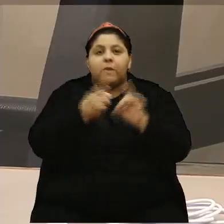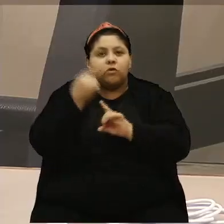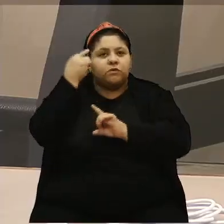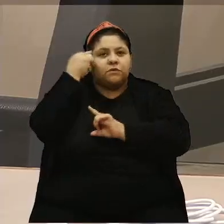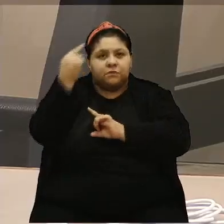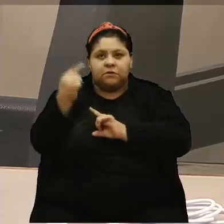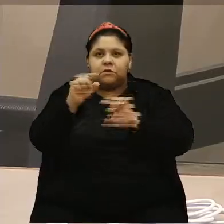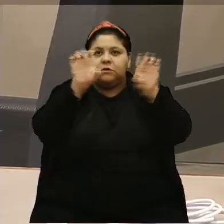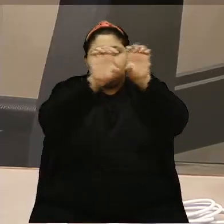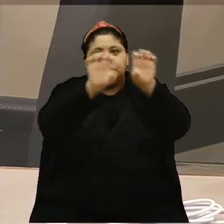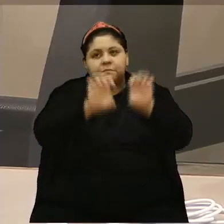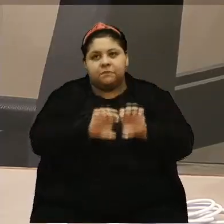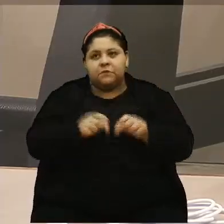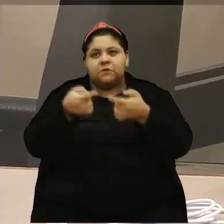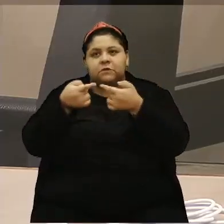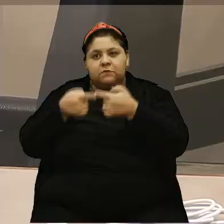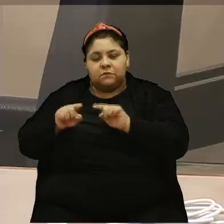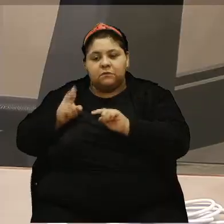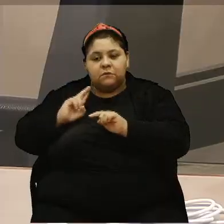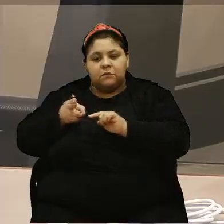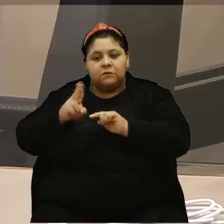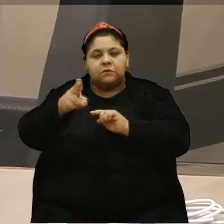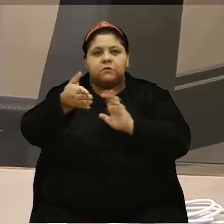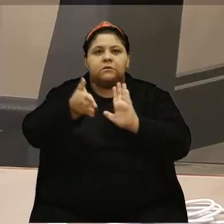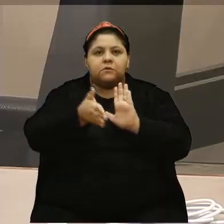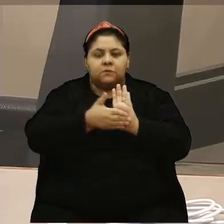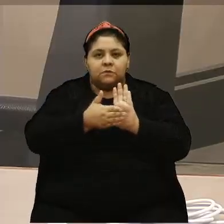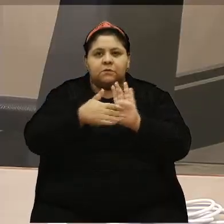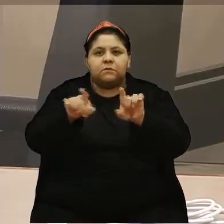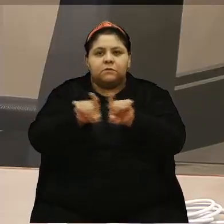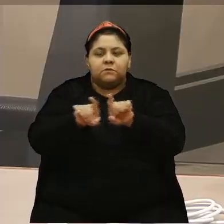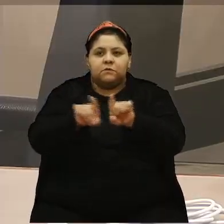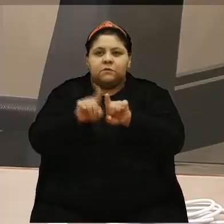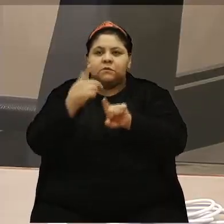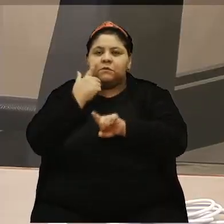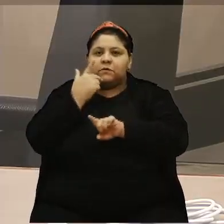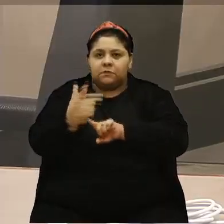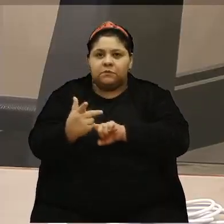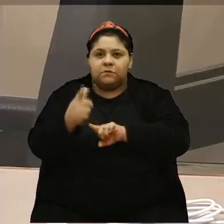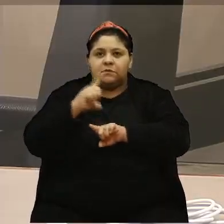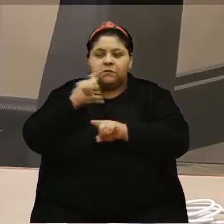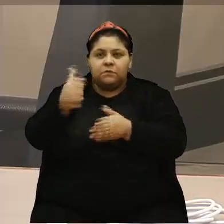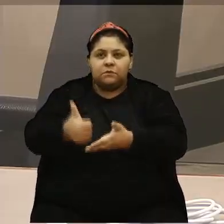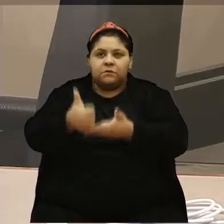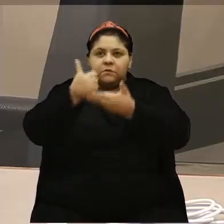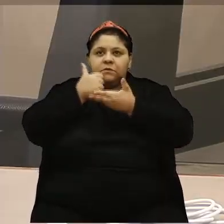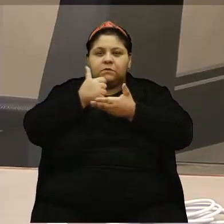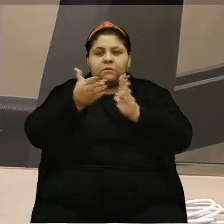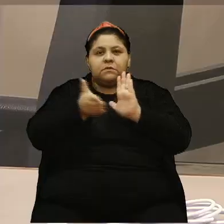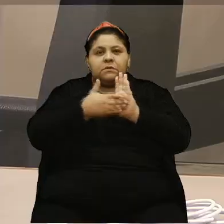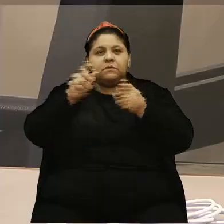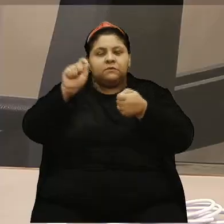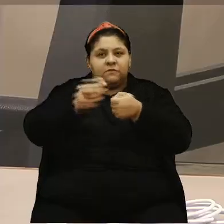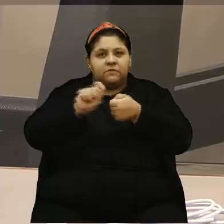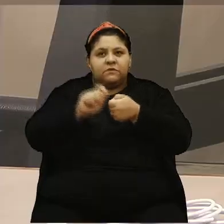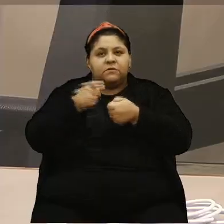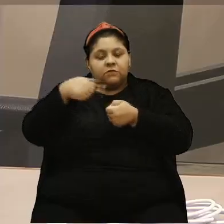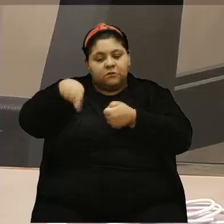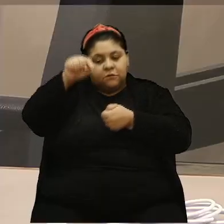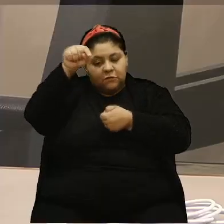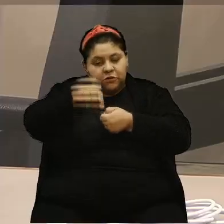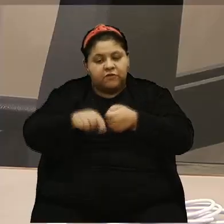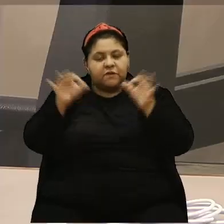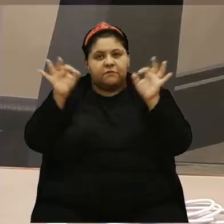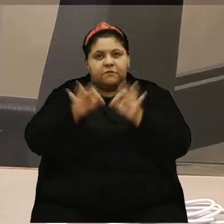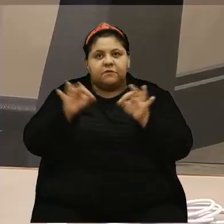Está estruturada. Mas a gente vai seguir cobrando aqui, mas também queria dizer que contem com nós para cobrar e quando fizerem as coisas, a gente vai vir aqui para elogiar,